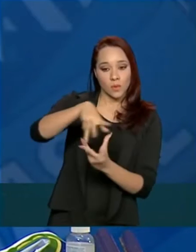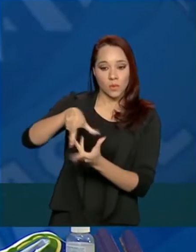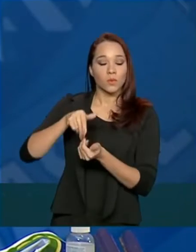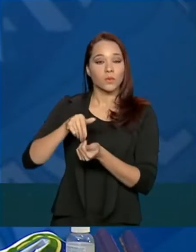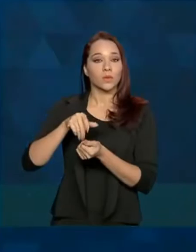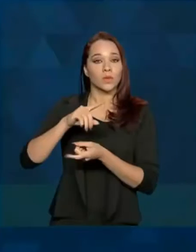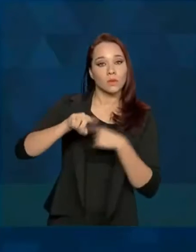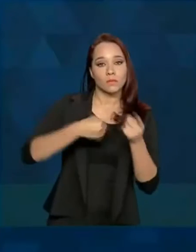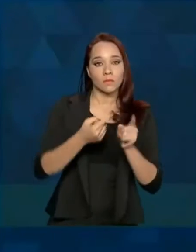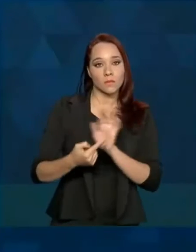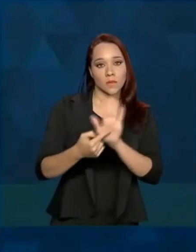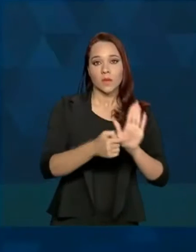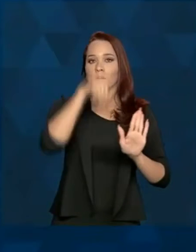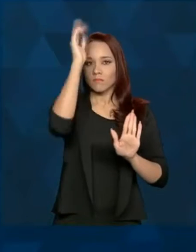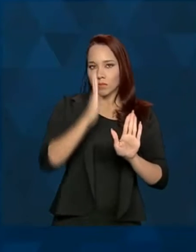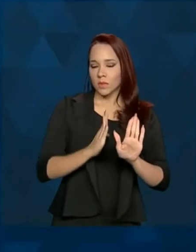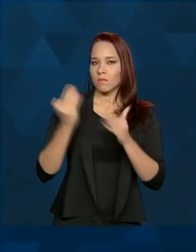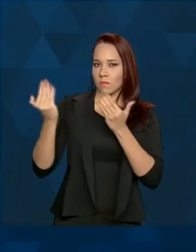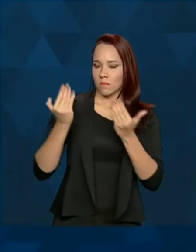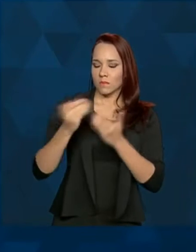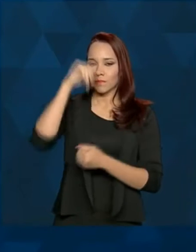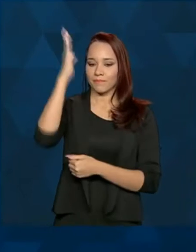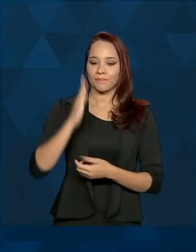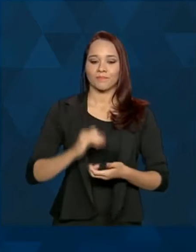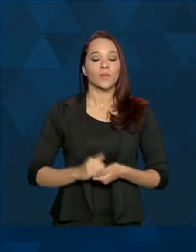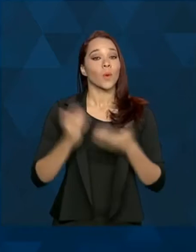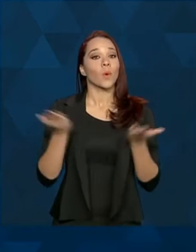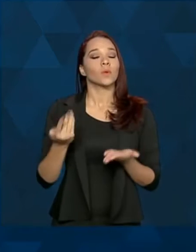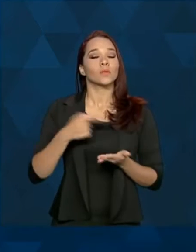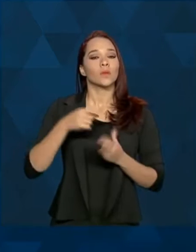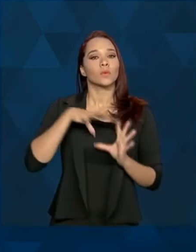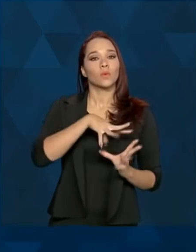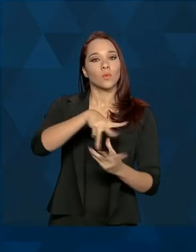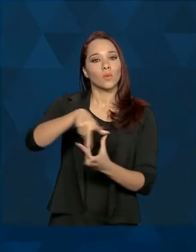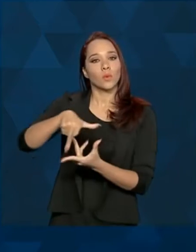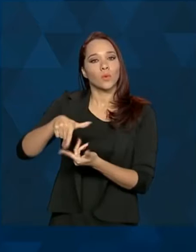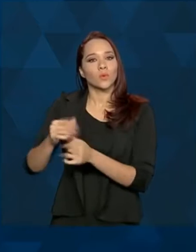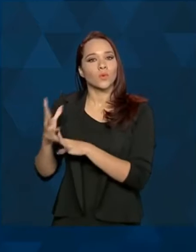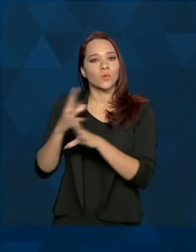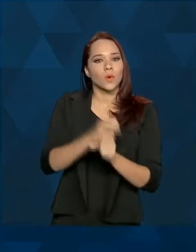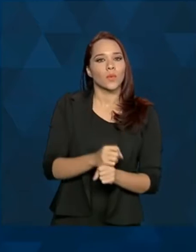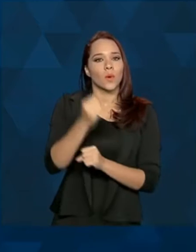no Brasil, comparando com o Brasil. Hoje nós temos no mundo cerca de